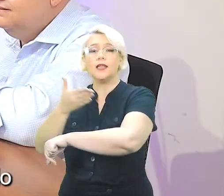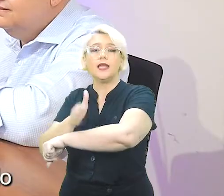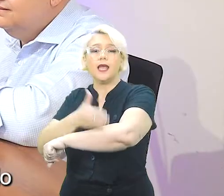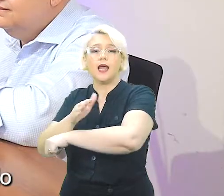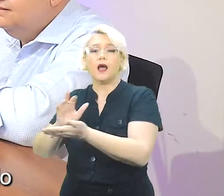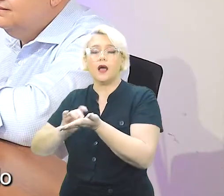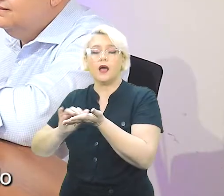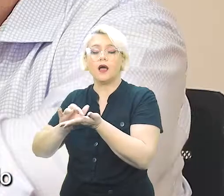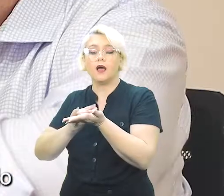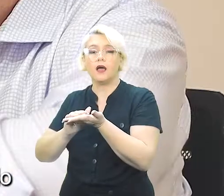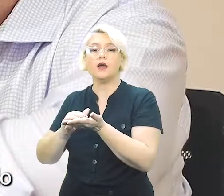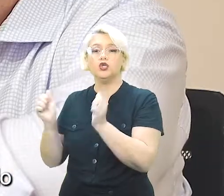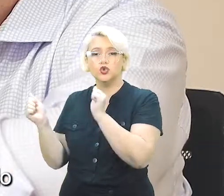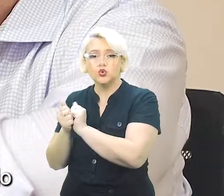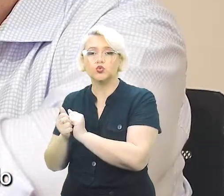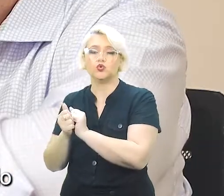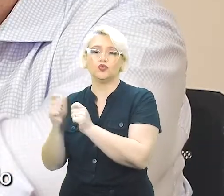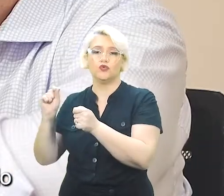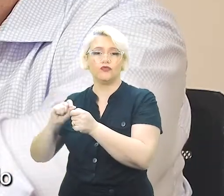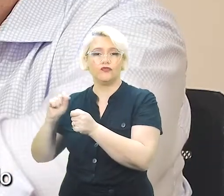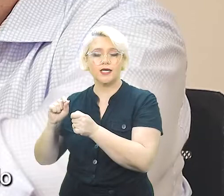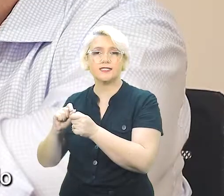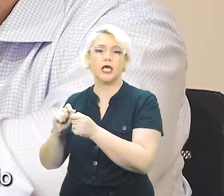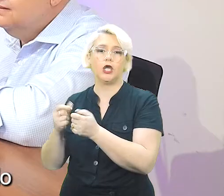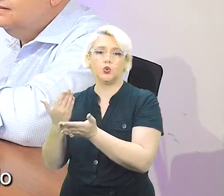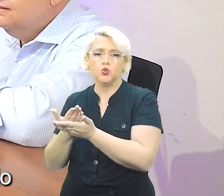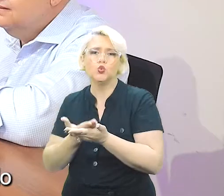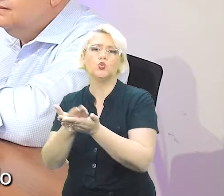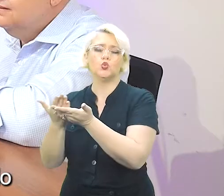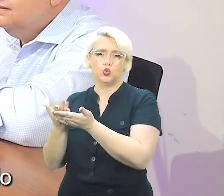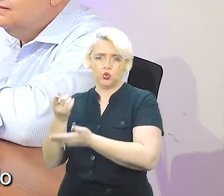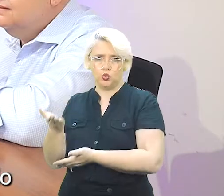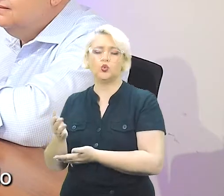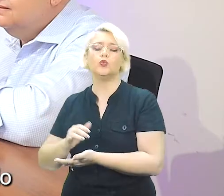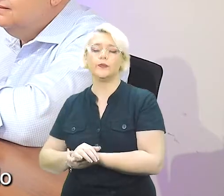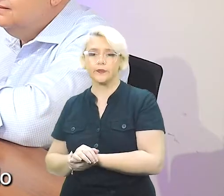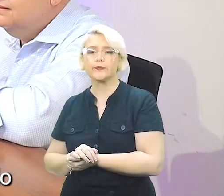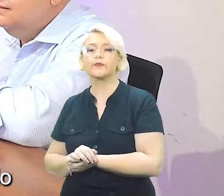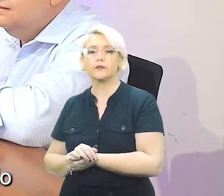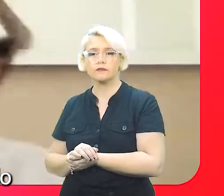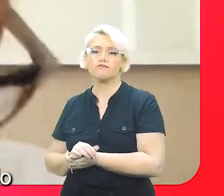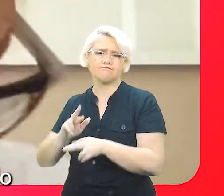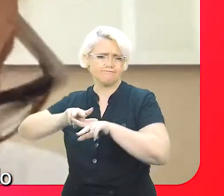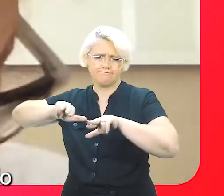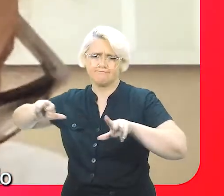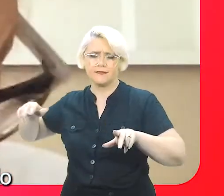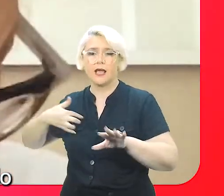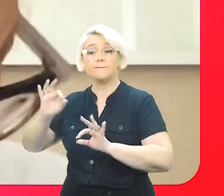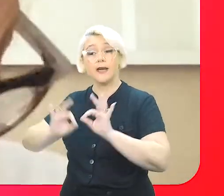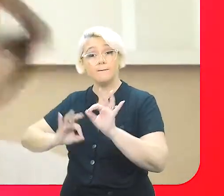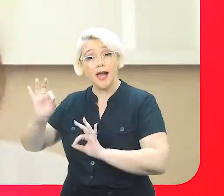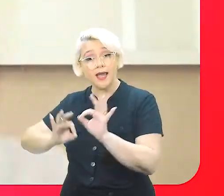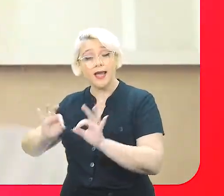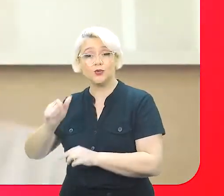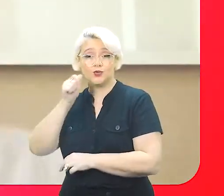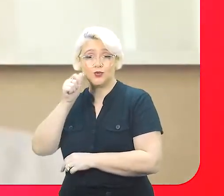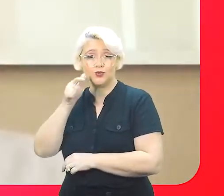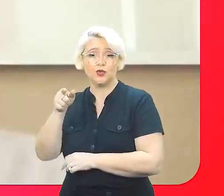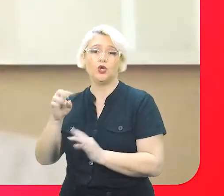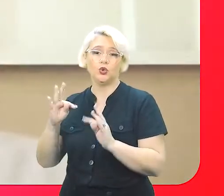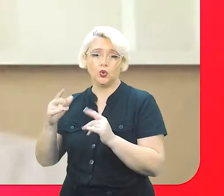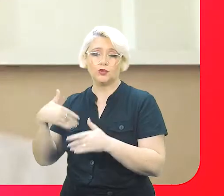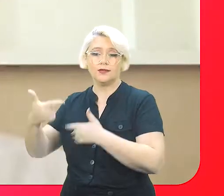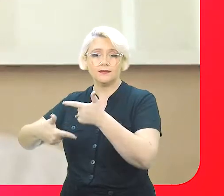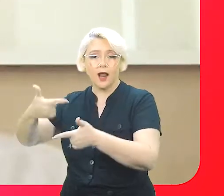estavam lá com a dona Dorina fazendo estudos, enfim, estavam preparando, eu acho que todo